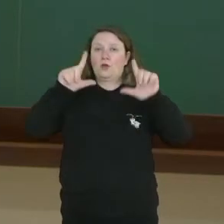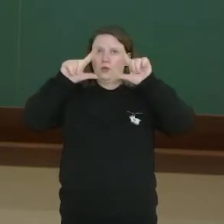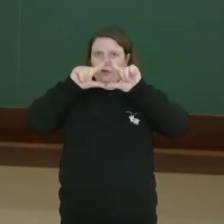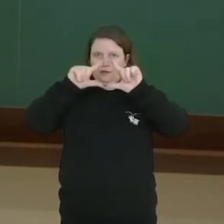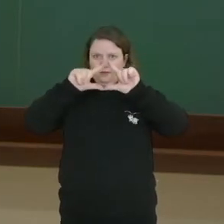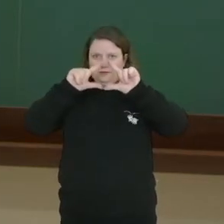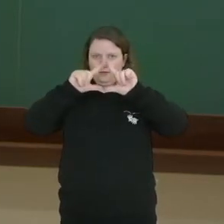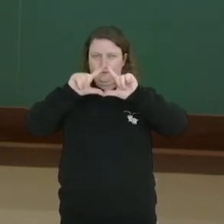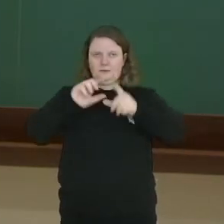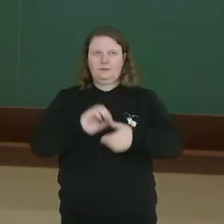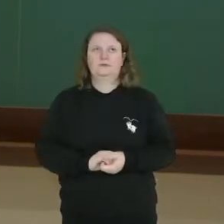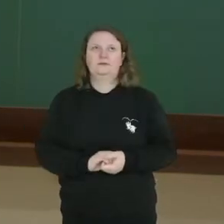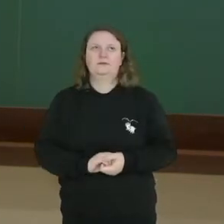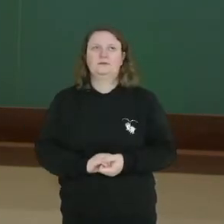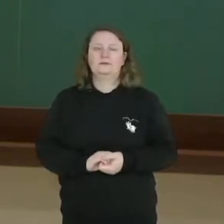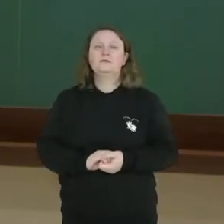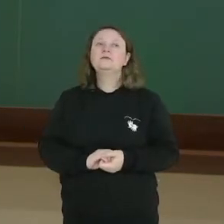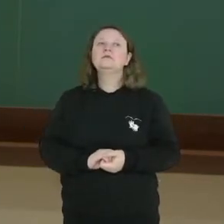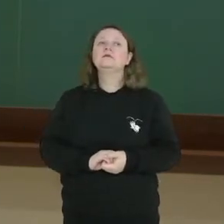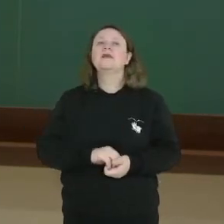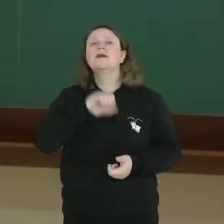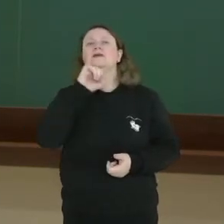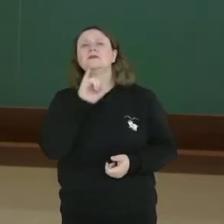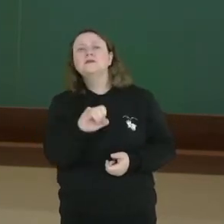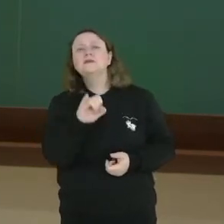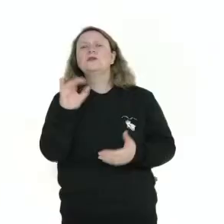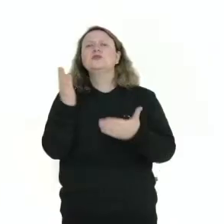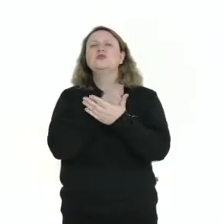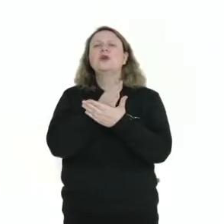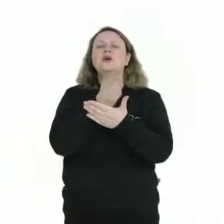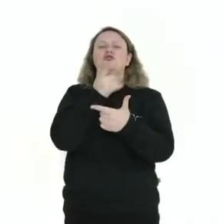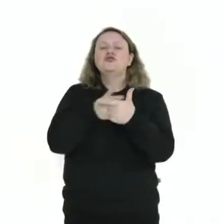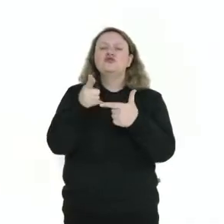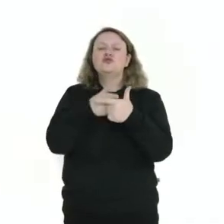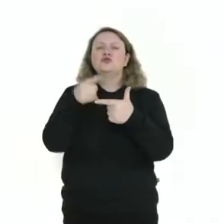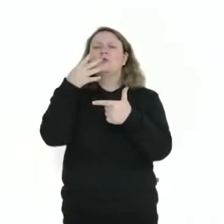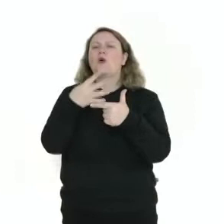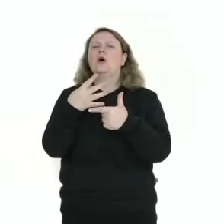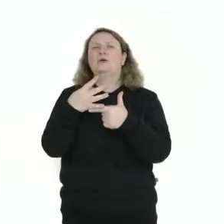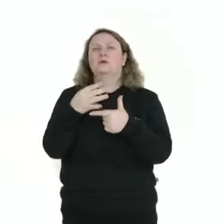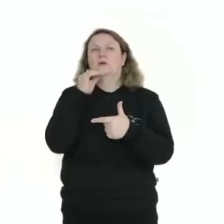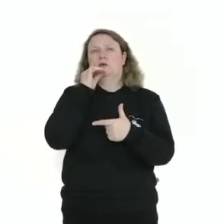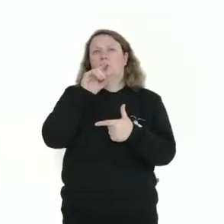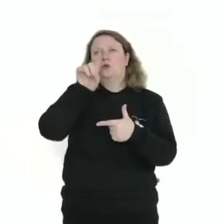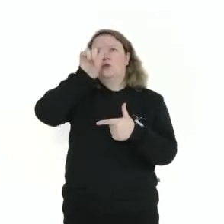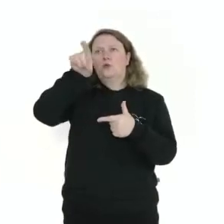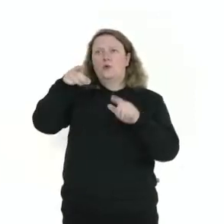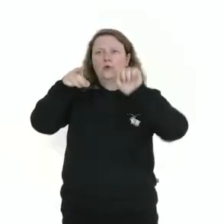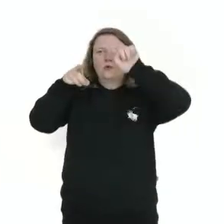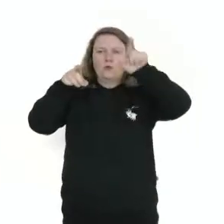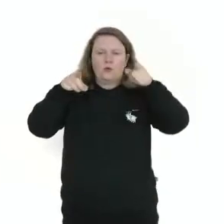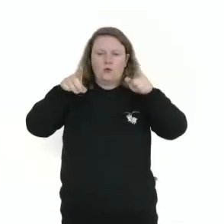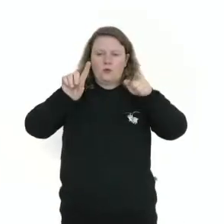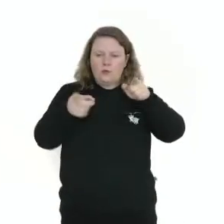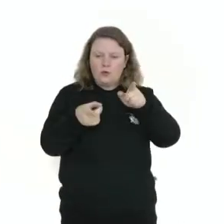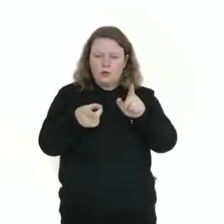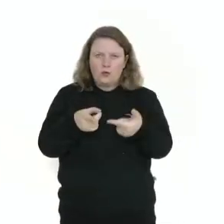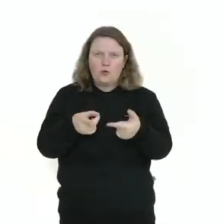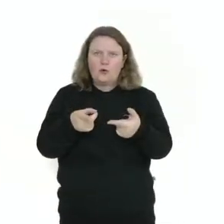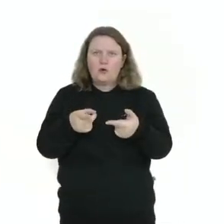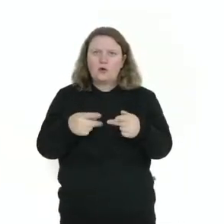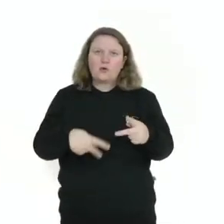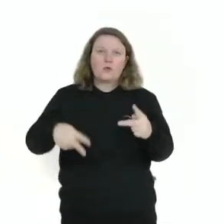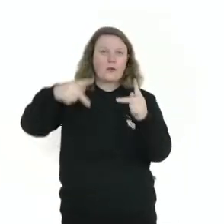tá bom? E se eu pegar e dividir em quatro? Se eu dividir em quatro, eu vou ter o quadrado. O quadrado fica bem